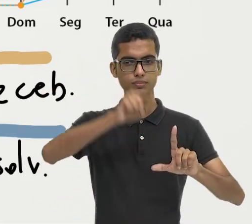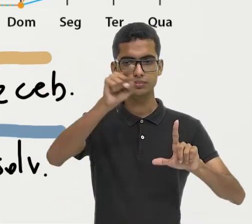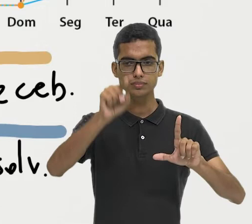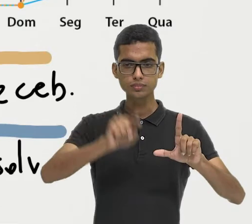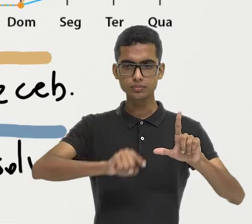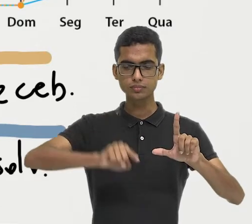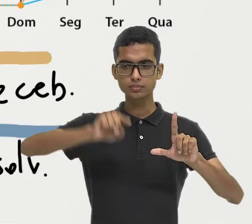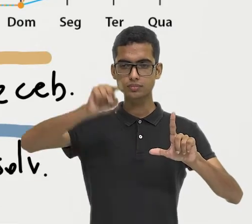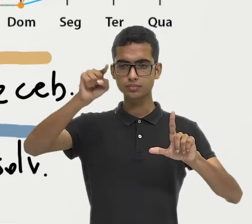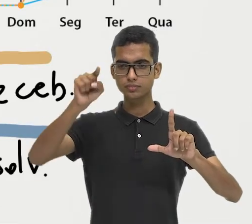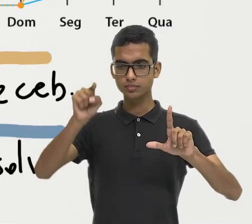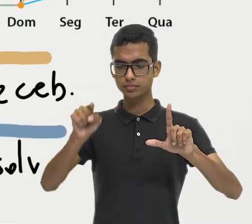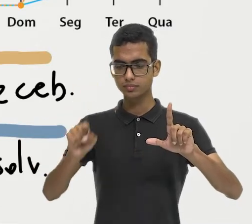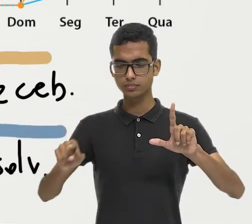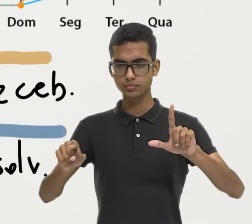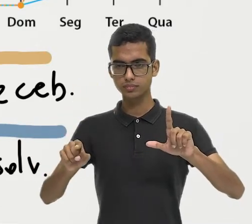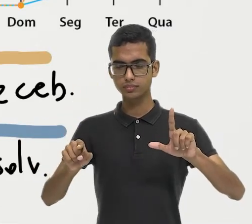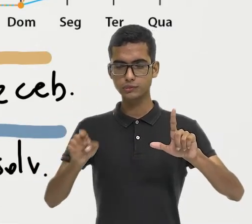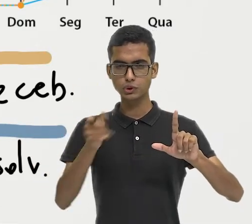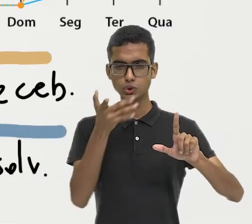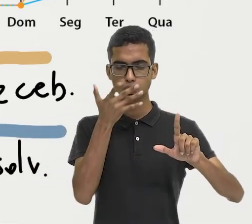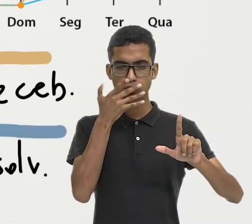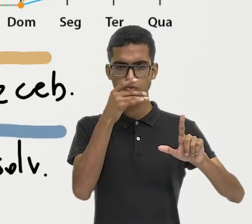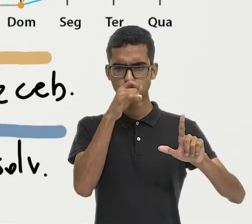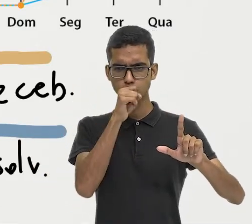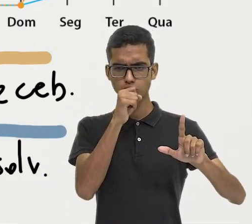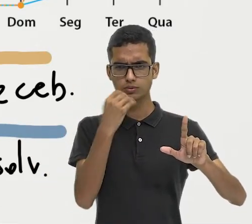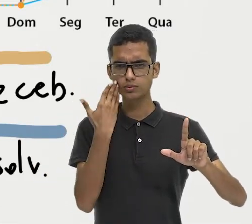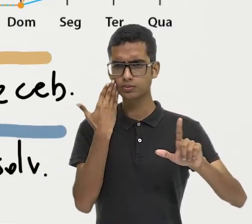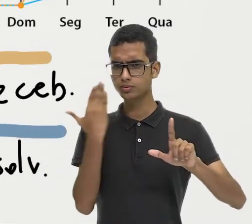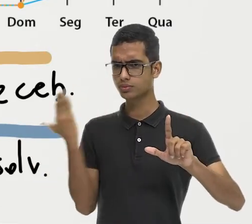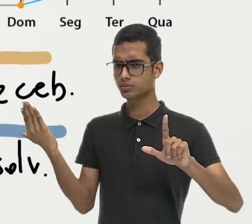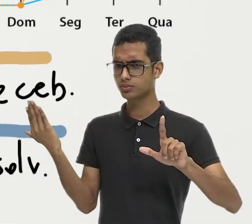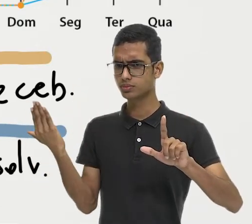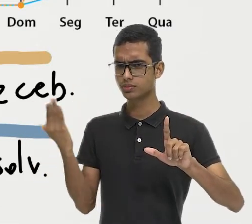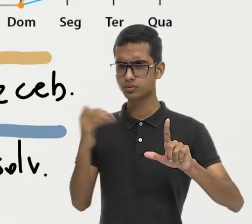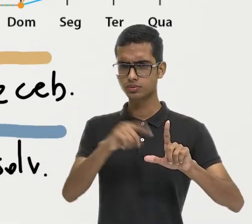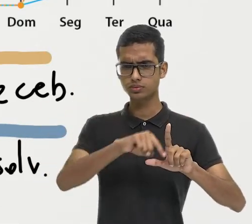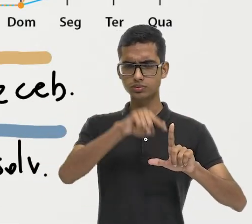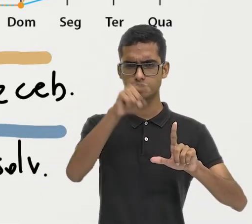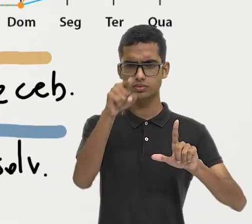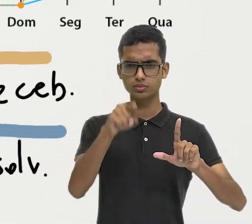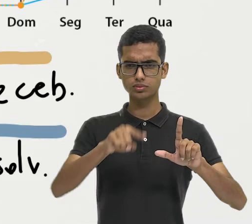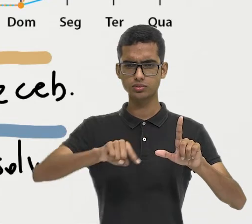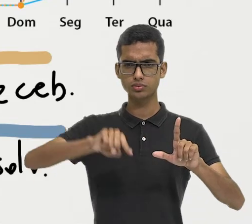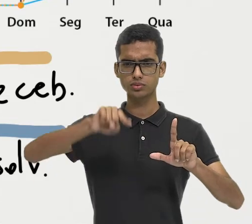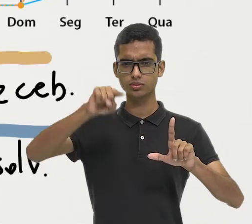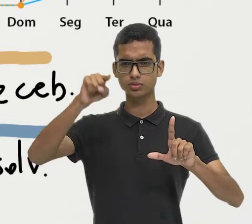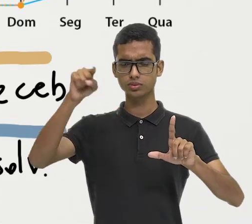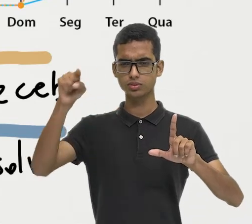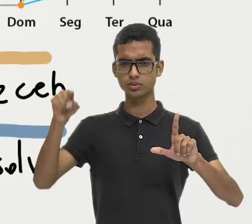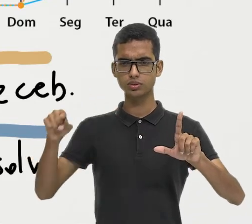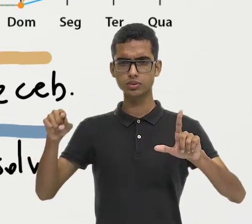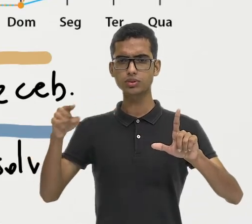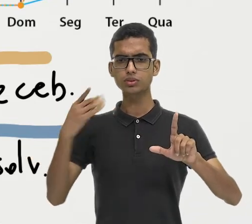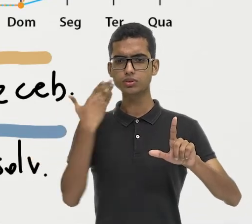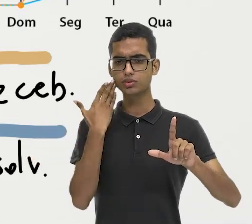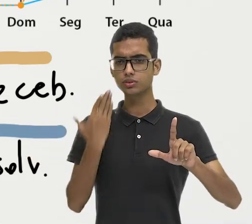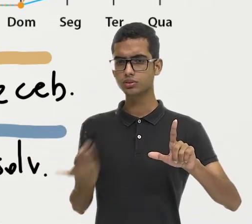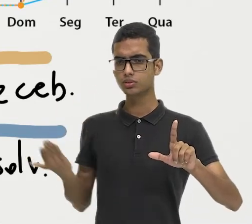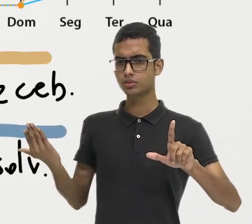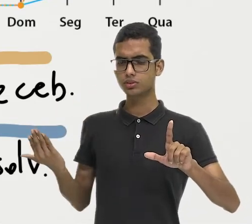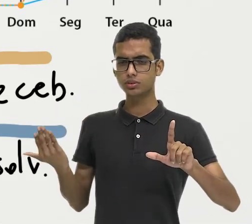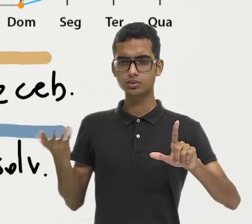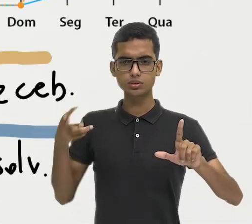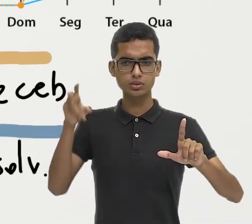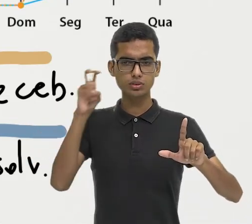gráfico, o gráfico alaranjado, ele está mais acima do que o gráfico que está em azul. Vamos